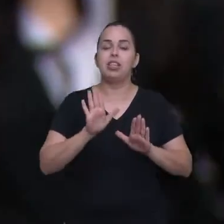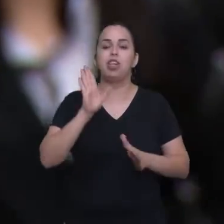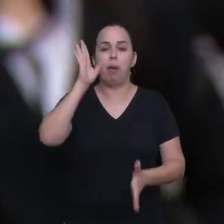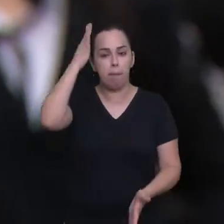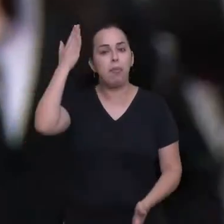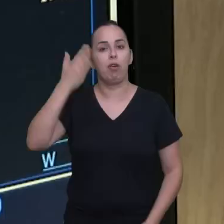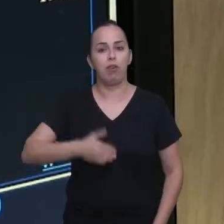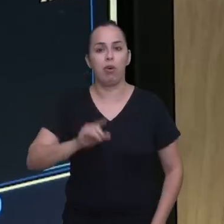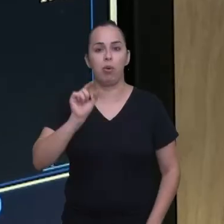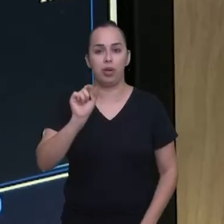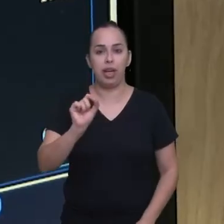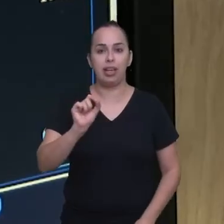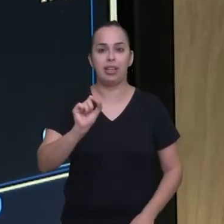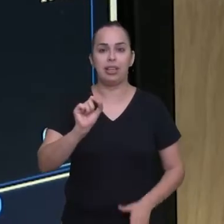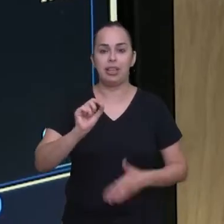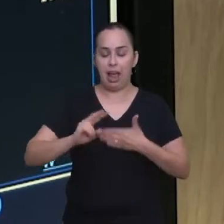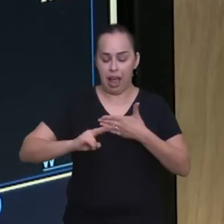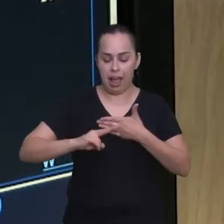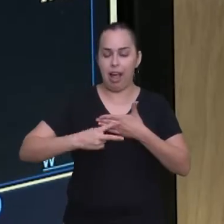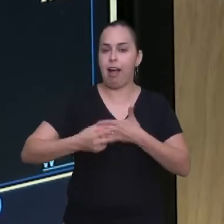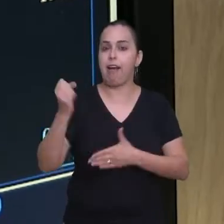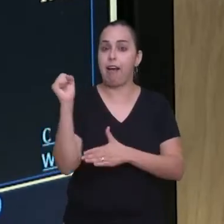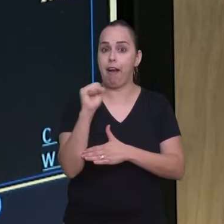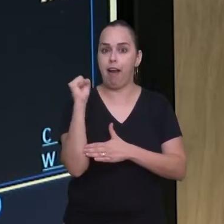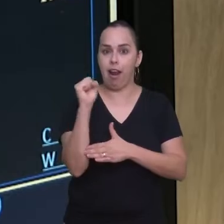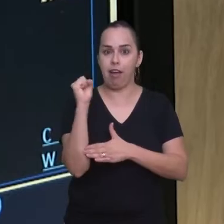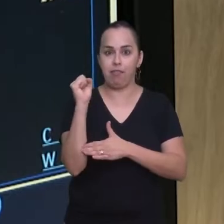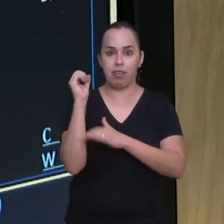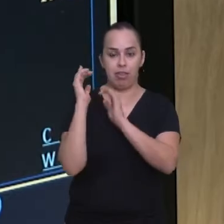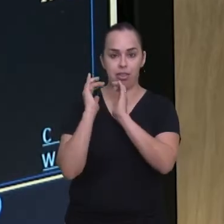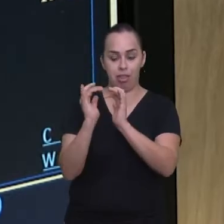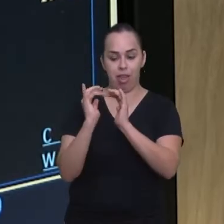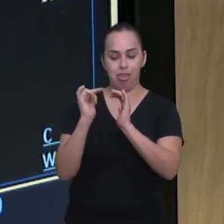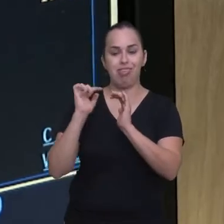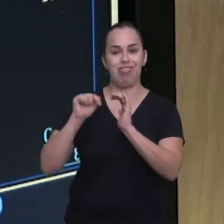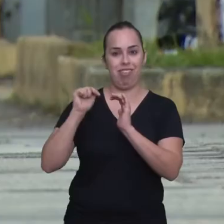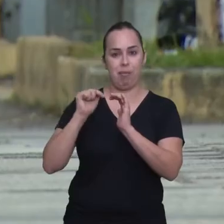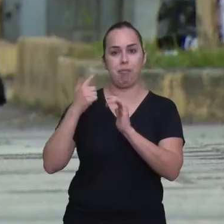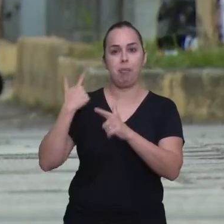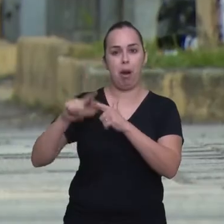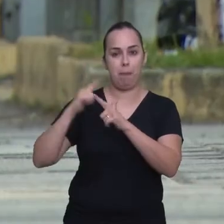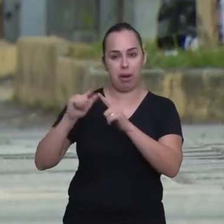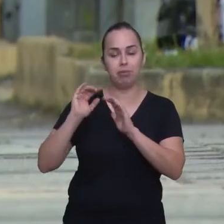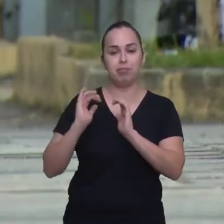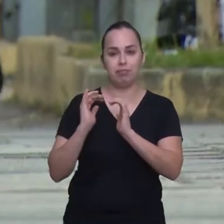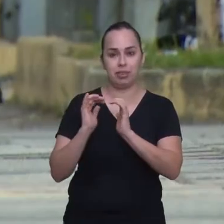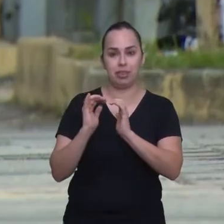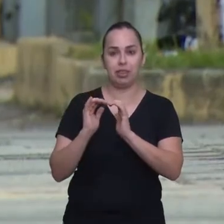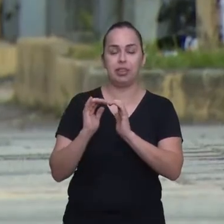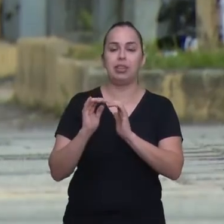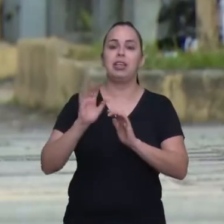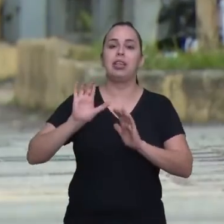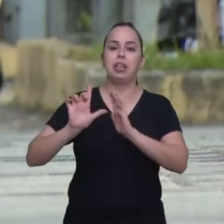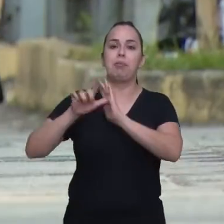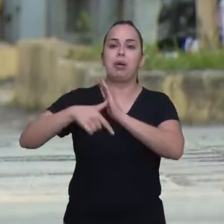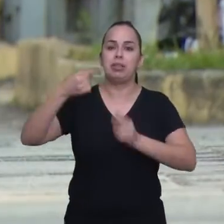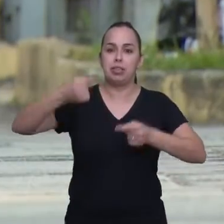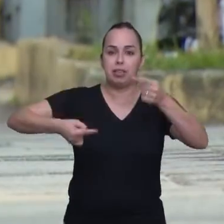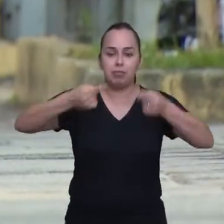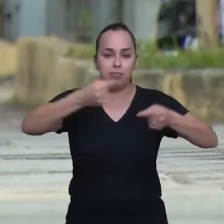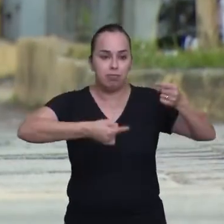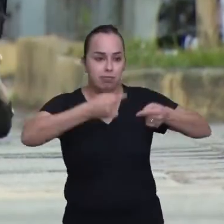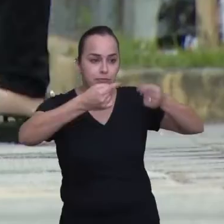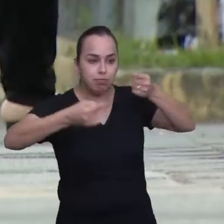cientificamente comprovado que ele causa sequelas neurológicas em maior ou menor grau, problema que deve ser discutido